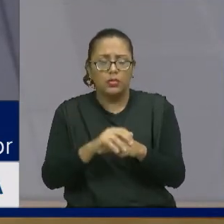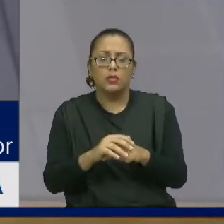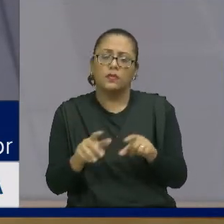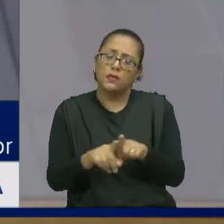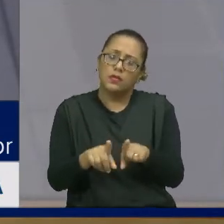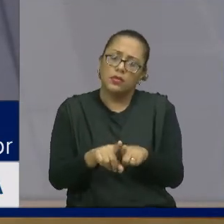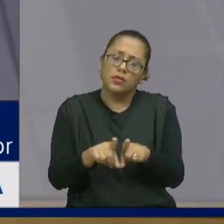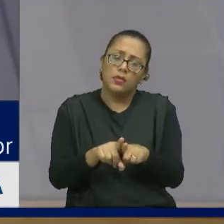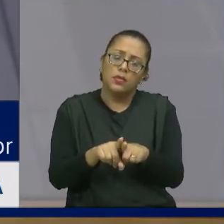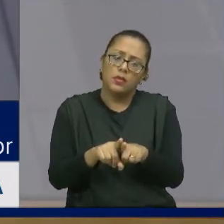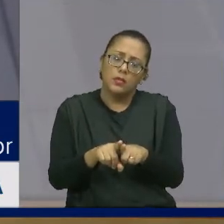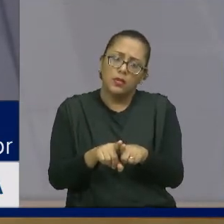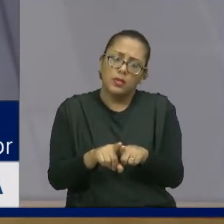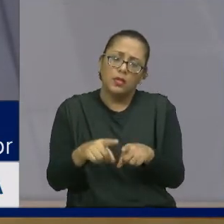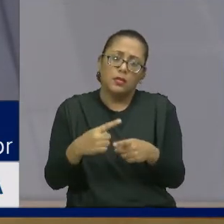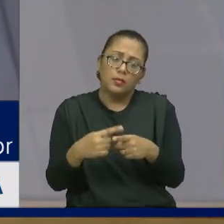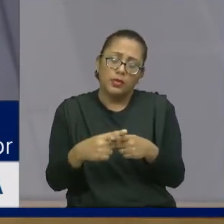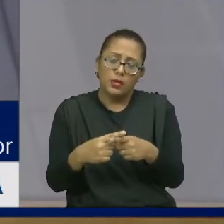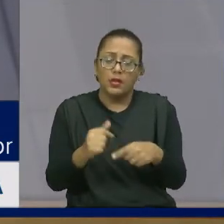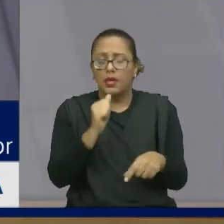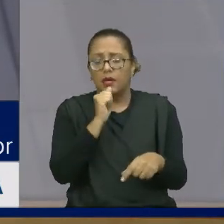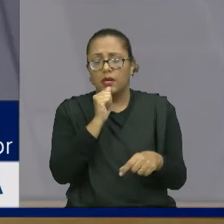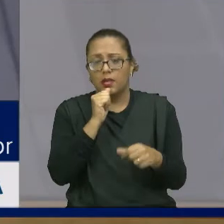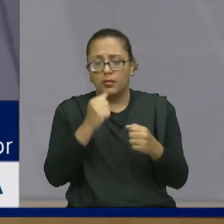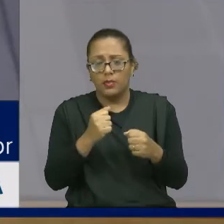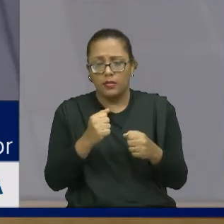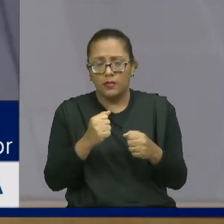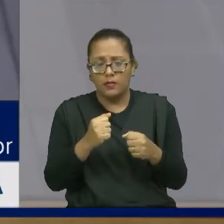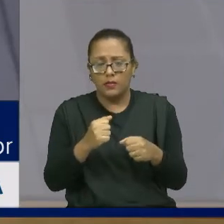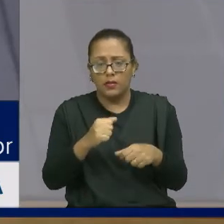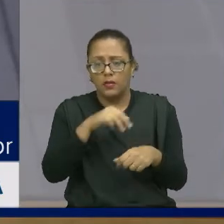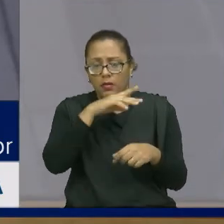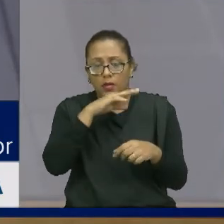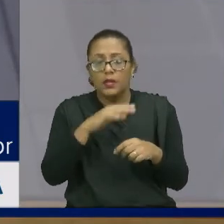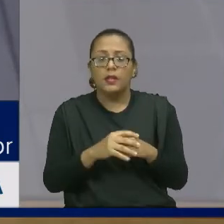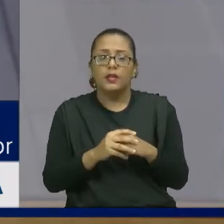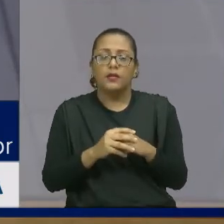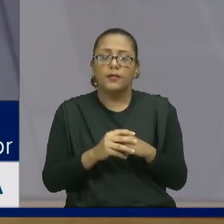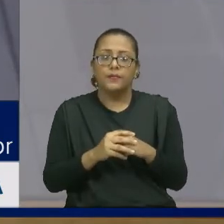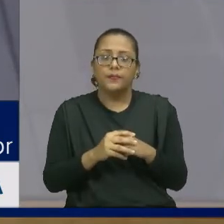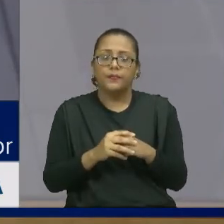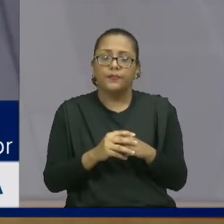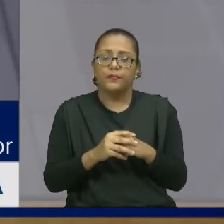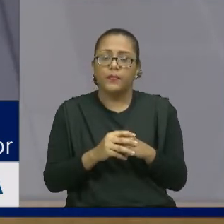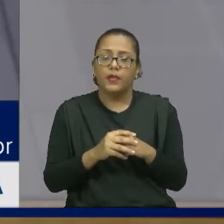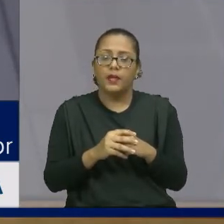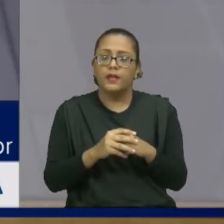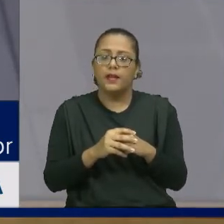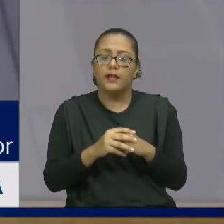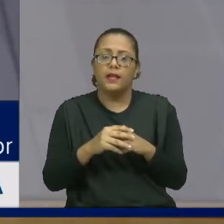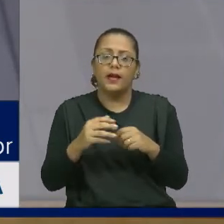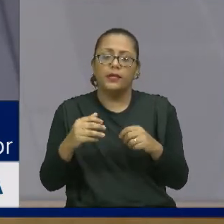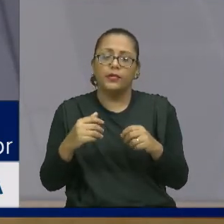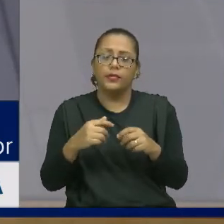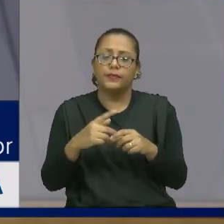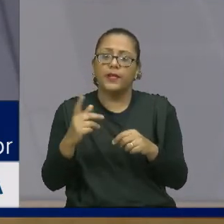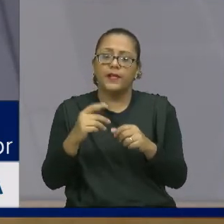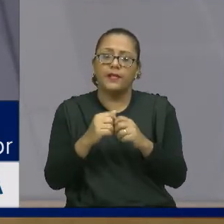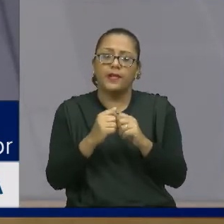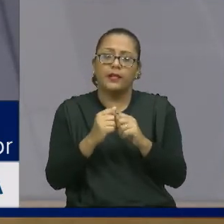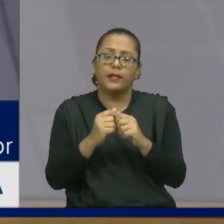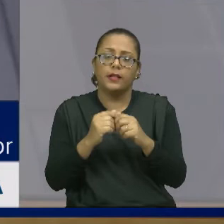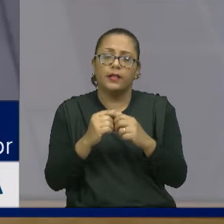a nova estrutura. Vamos à análise desses pontos, conforme a ordem em que os